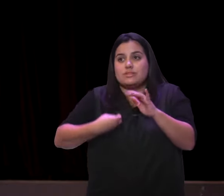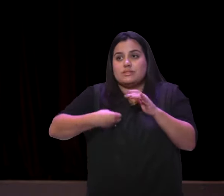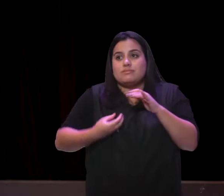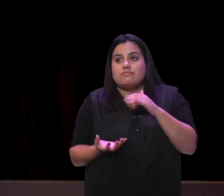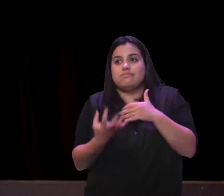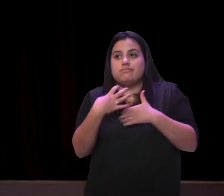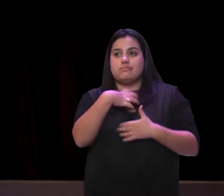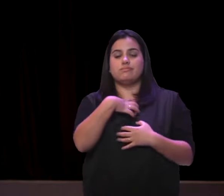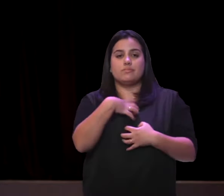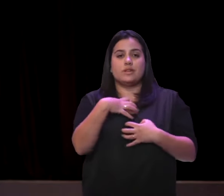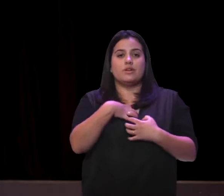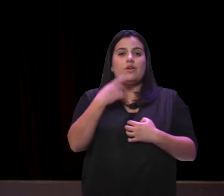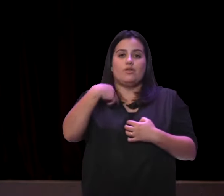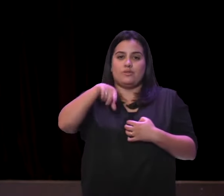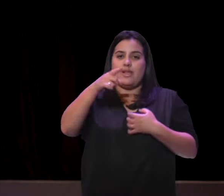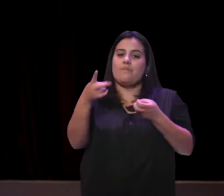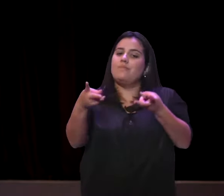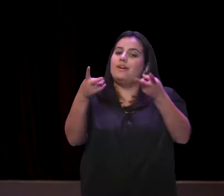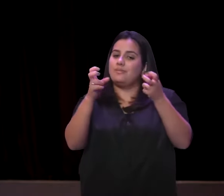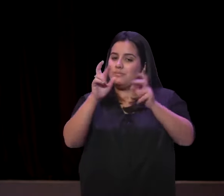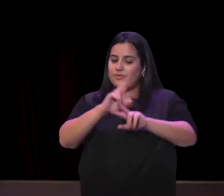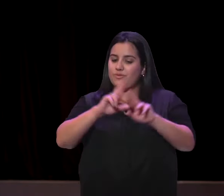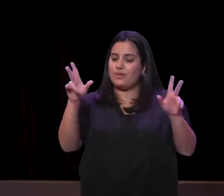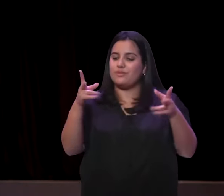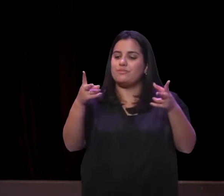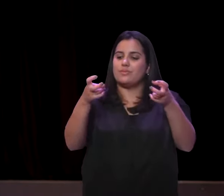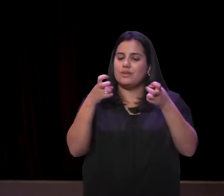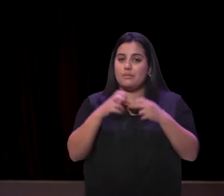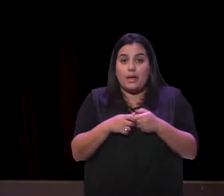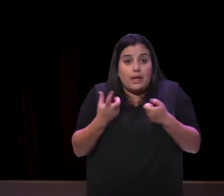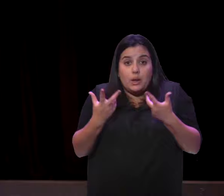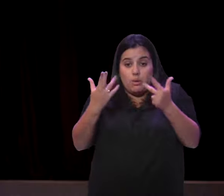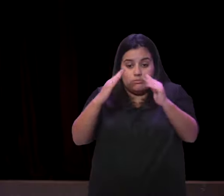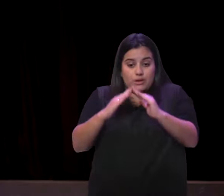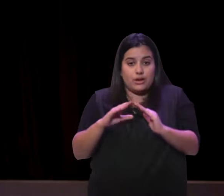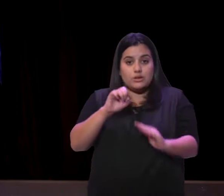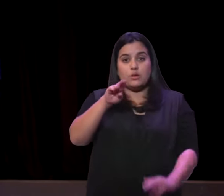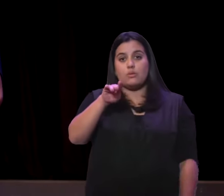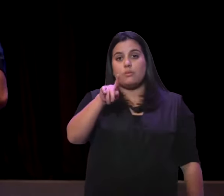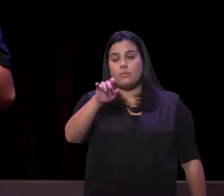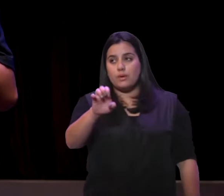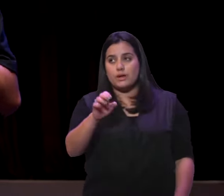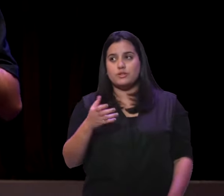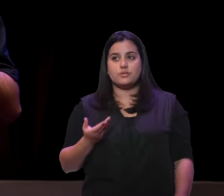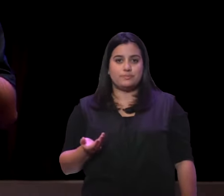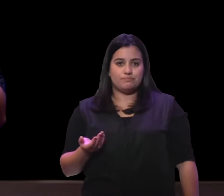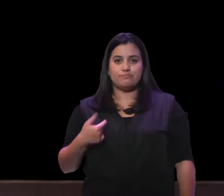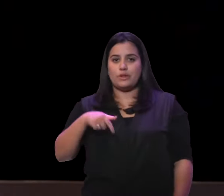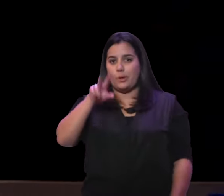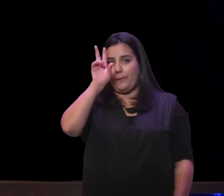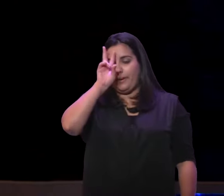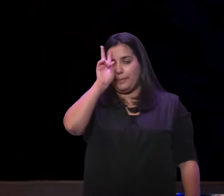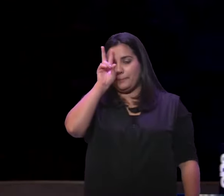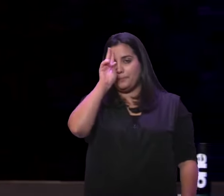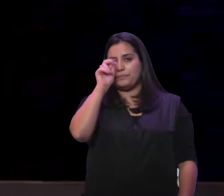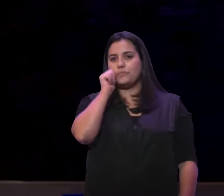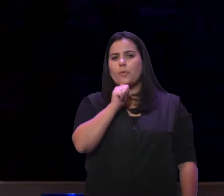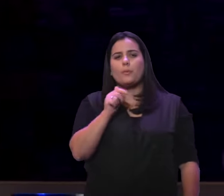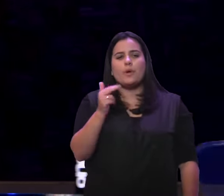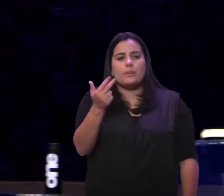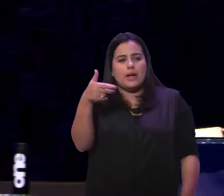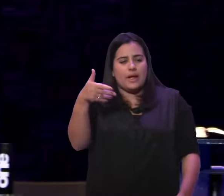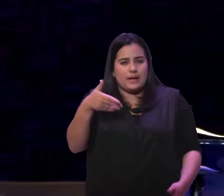Você vê a diferença. Igual aconteceu com Obed-edom. Eu lembro de uma irmã aqui da nossa